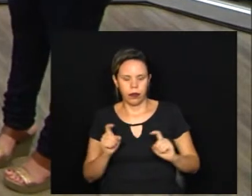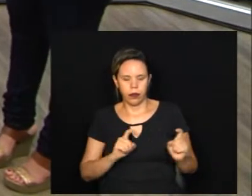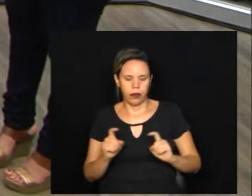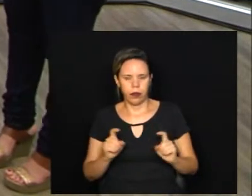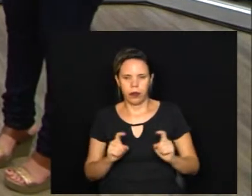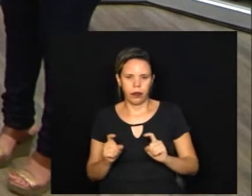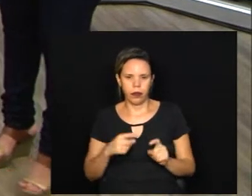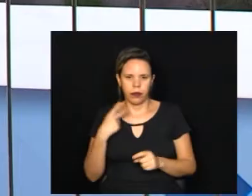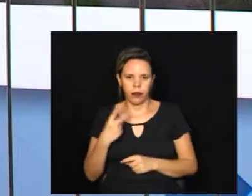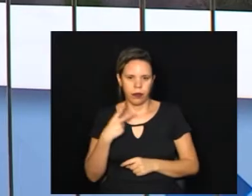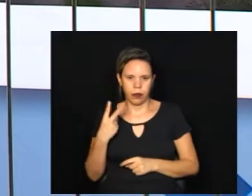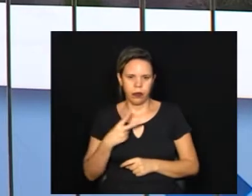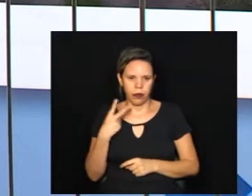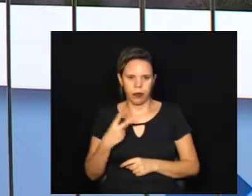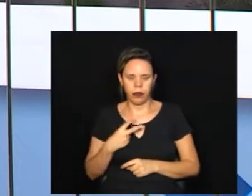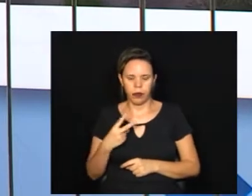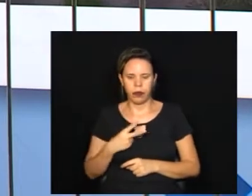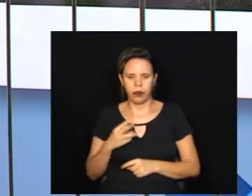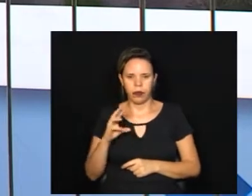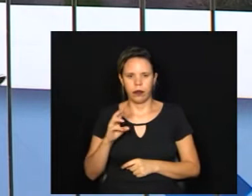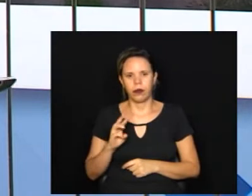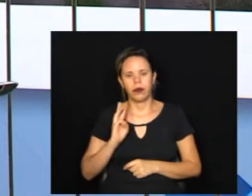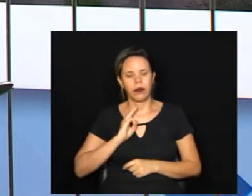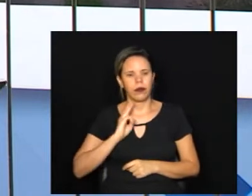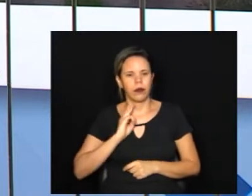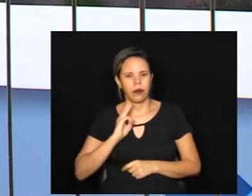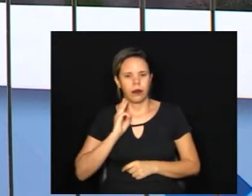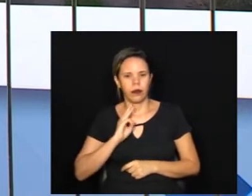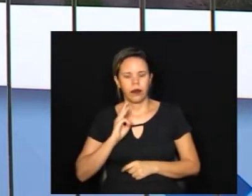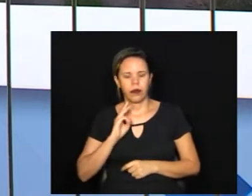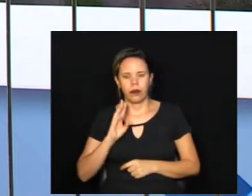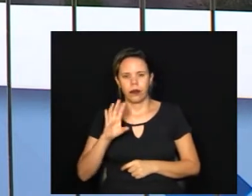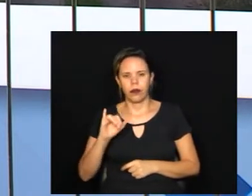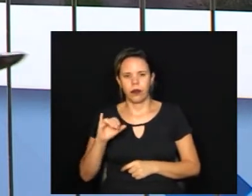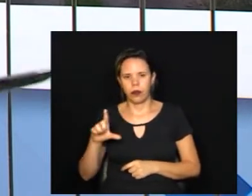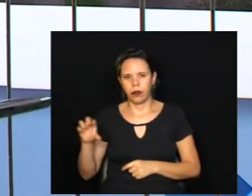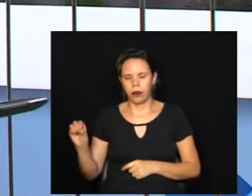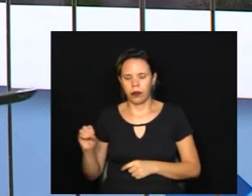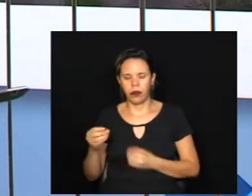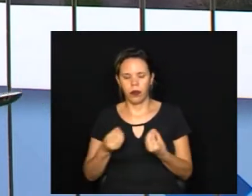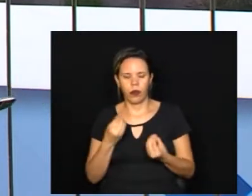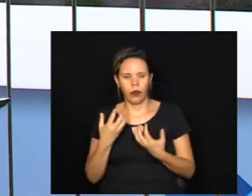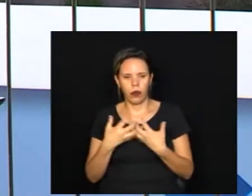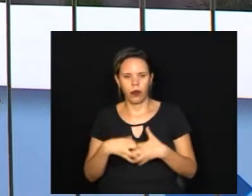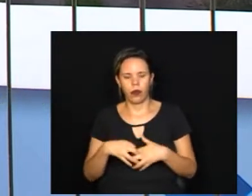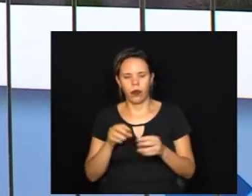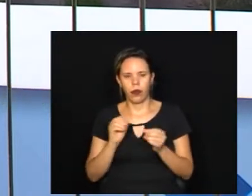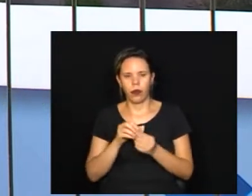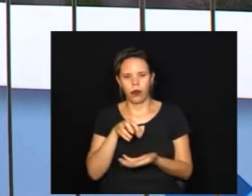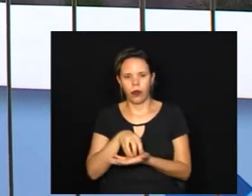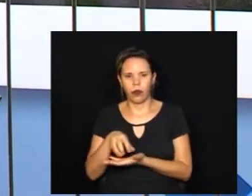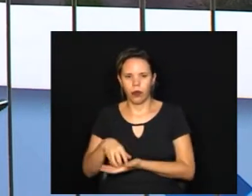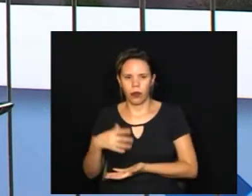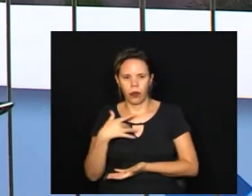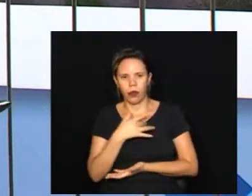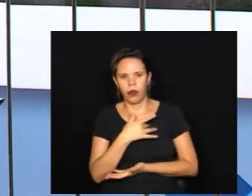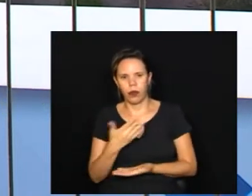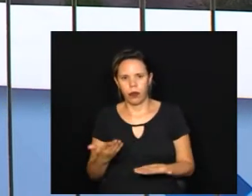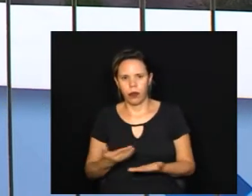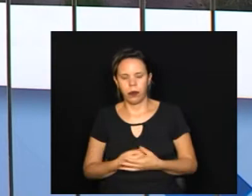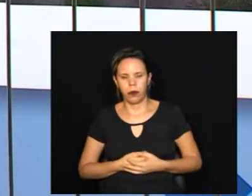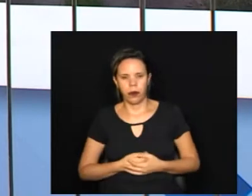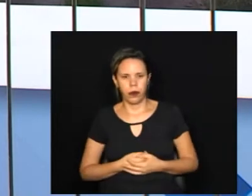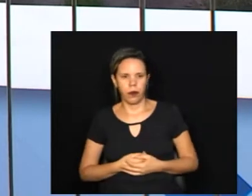comandada pelo vereador Cecílio Santos e é justamente para entender como funciona os centros de saúde neste